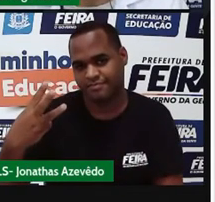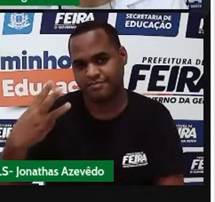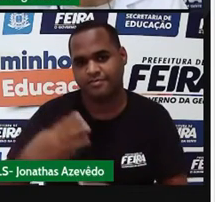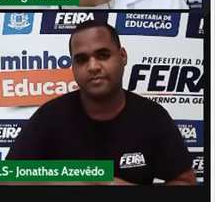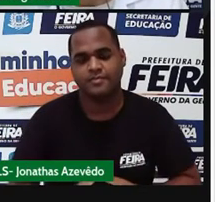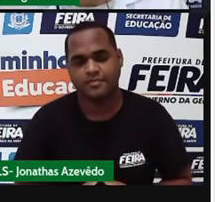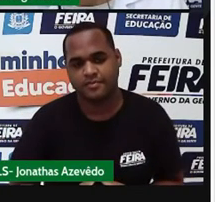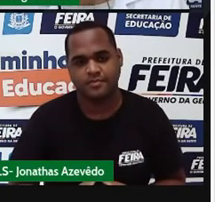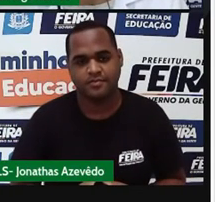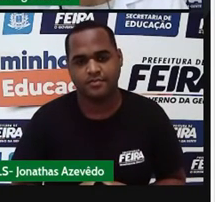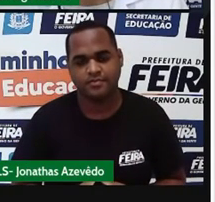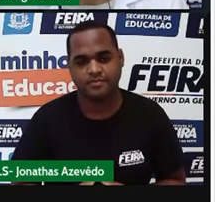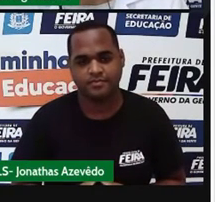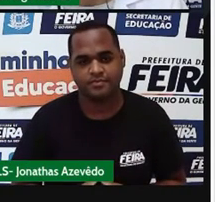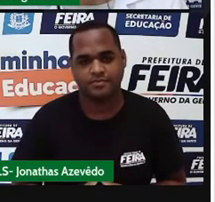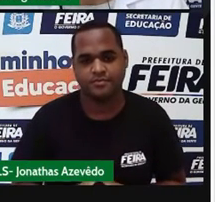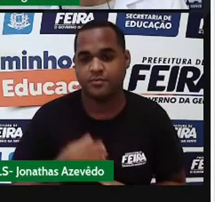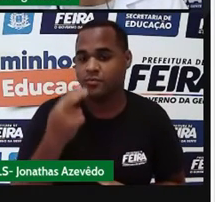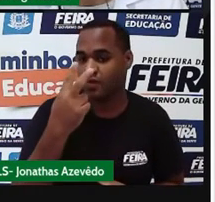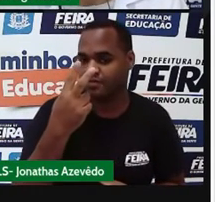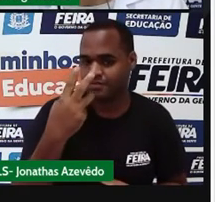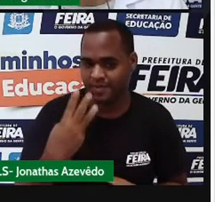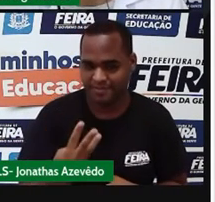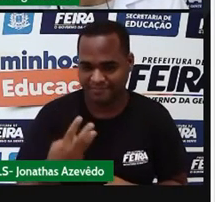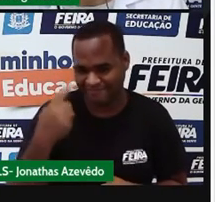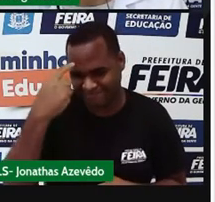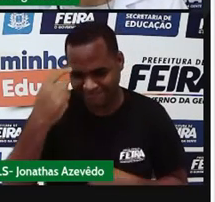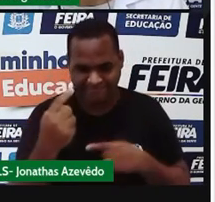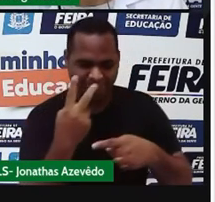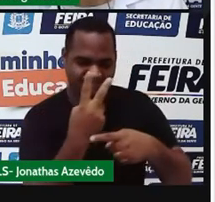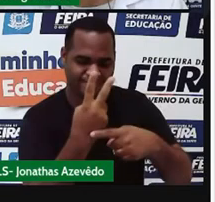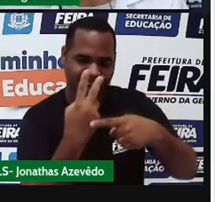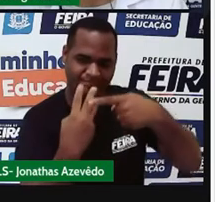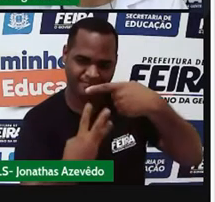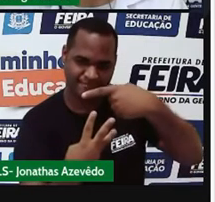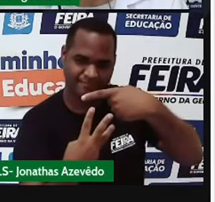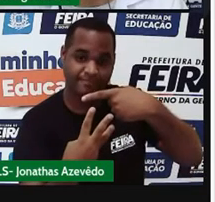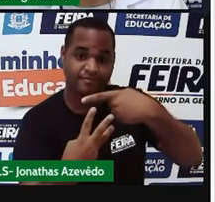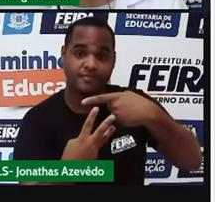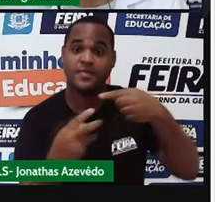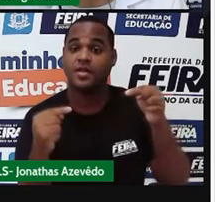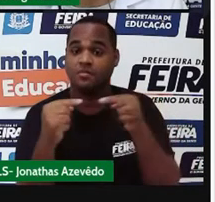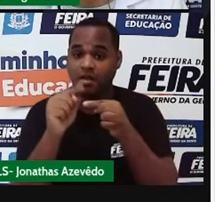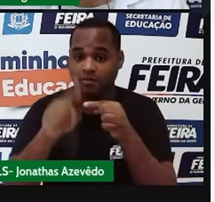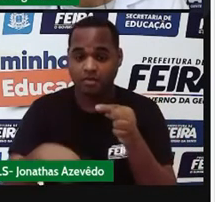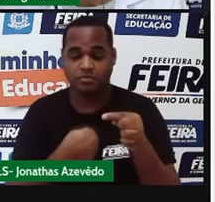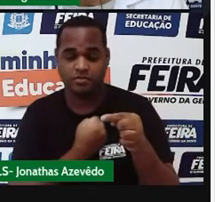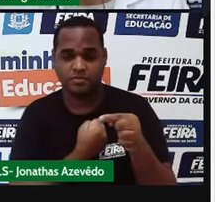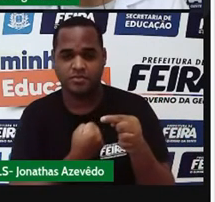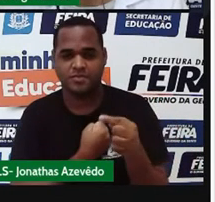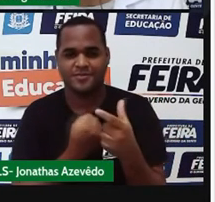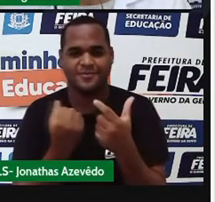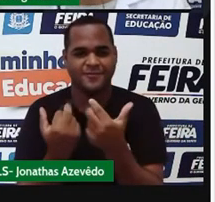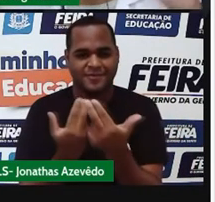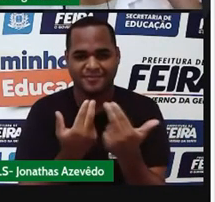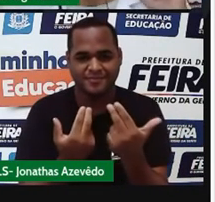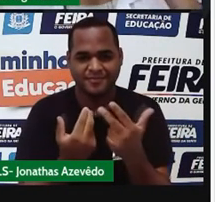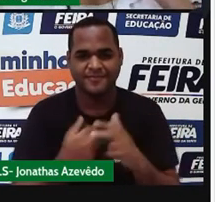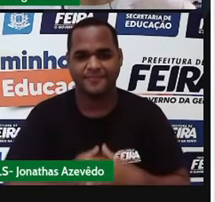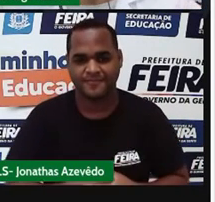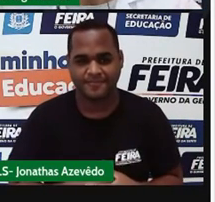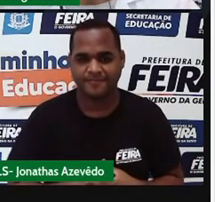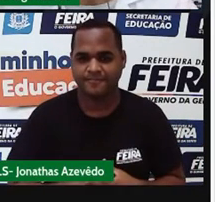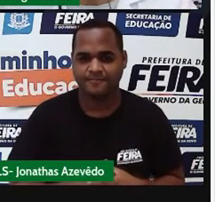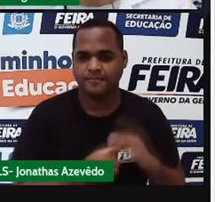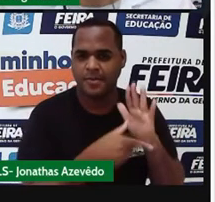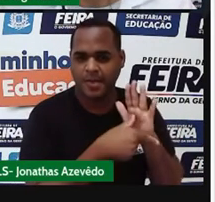simplificada e você pegar dois e dividir por três vai dar esse número aqui e a gente viu isso